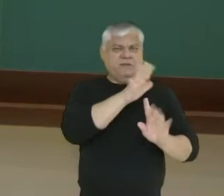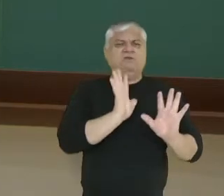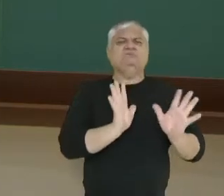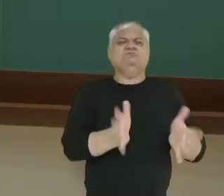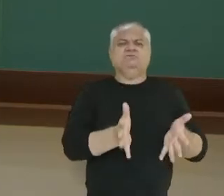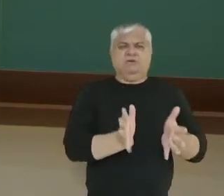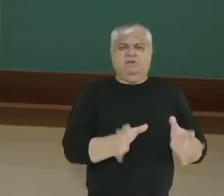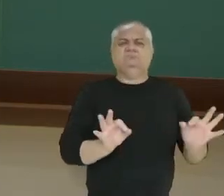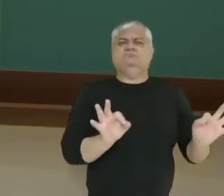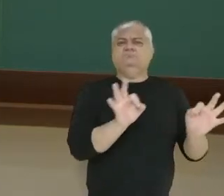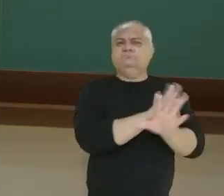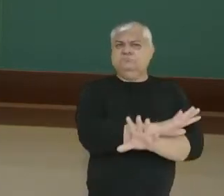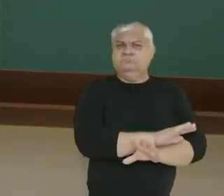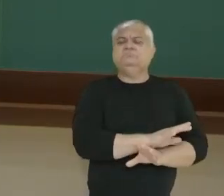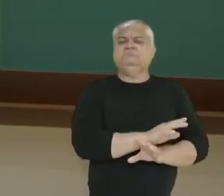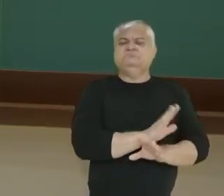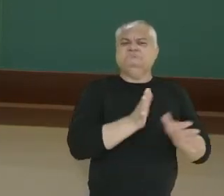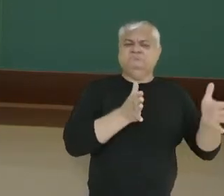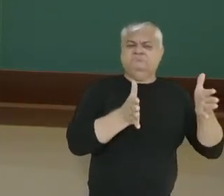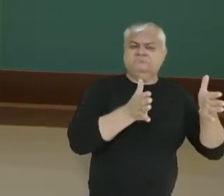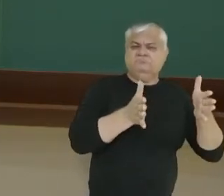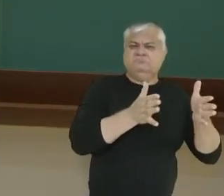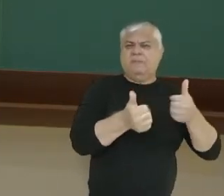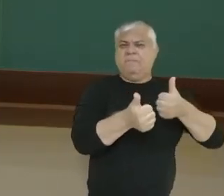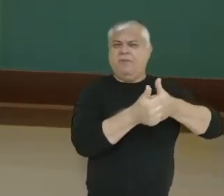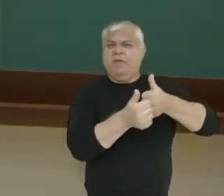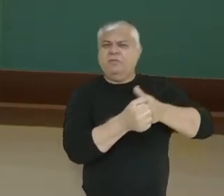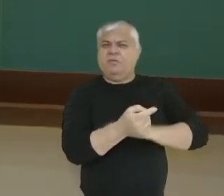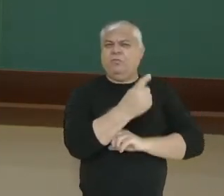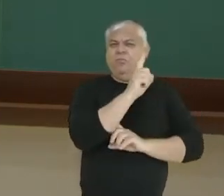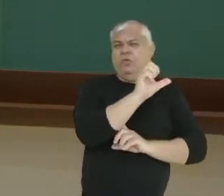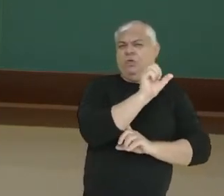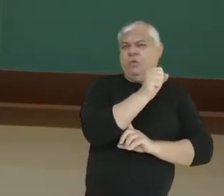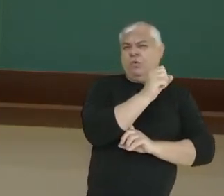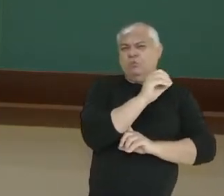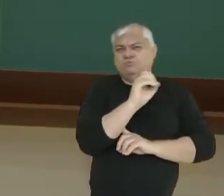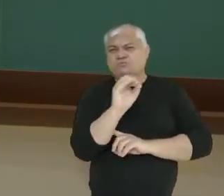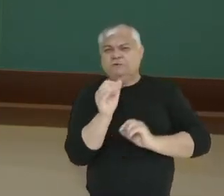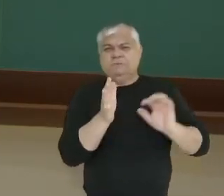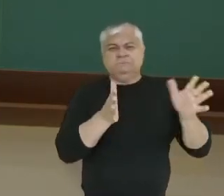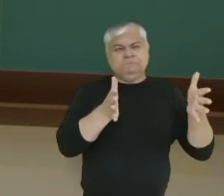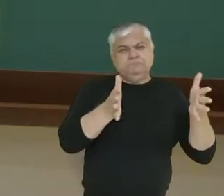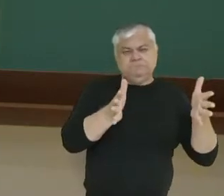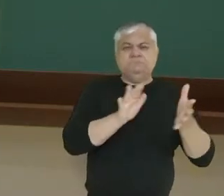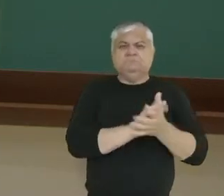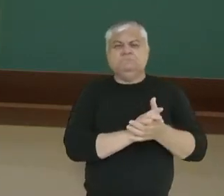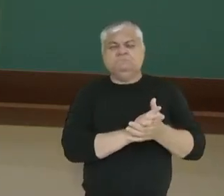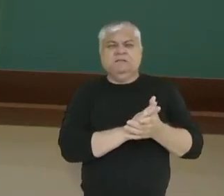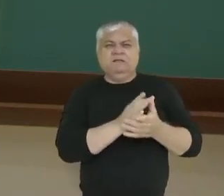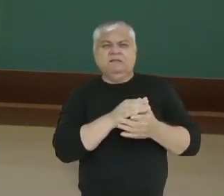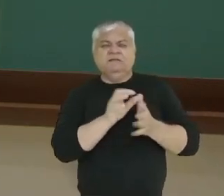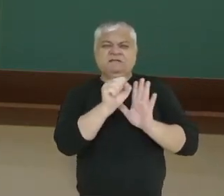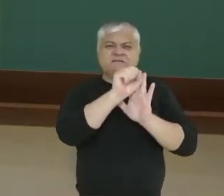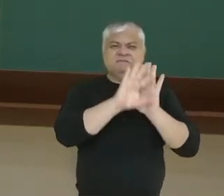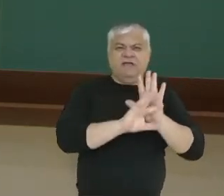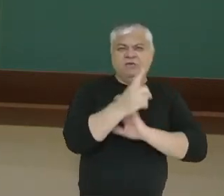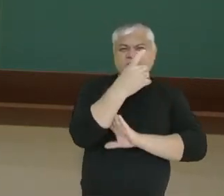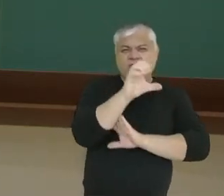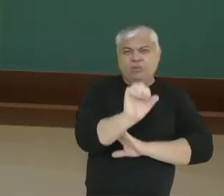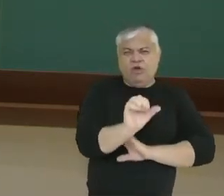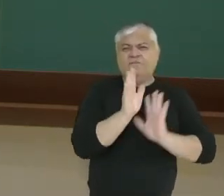né, durante o final ali do Império, a gente vai ter na segunda metade, né, do século XIX, o Paraná ele já era